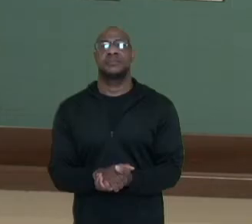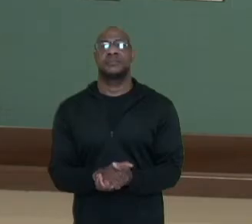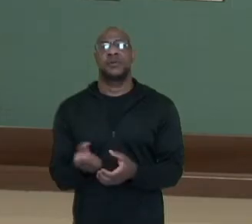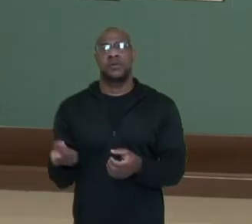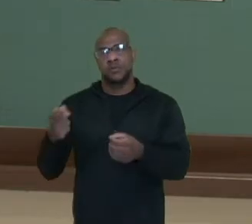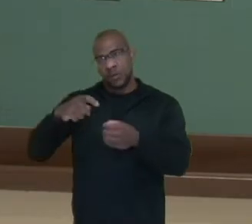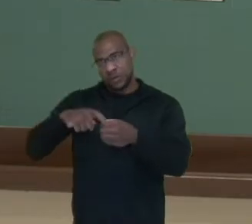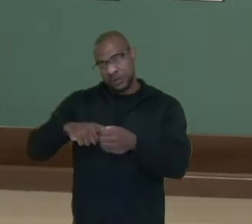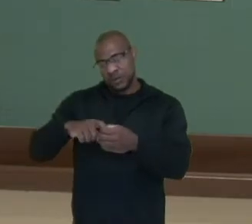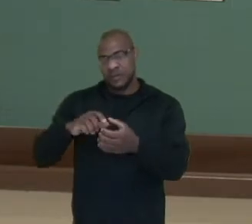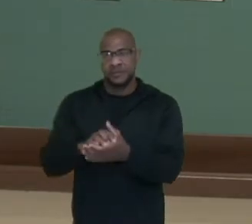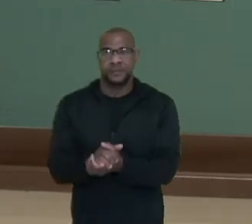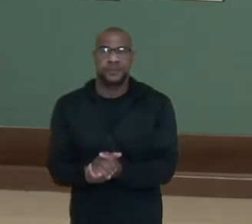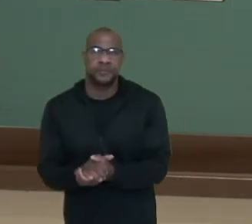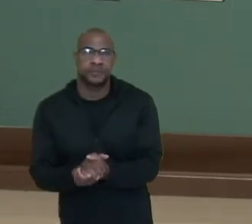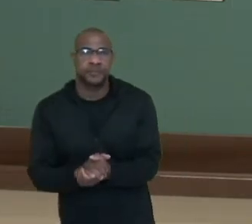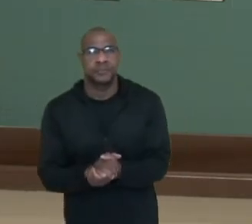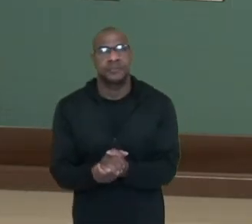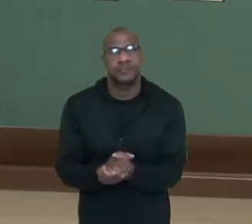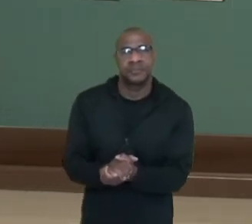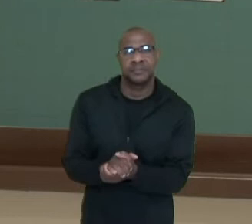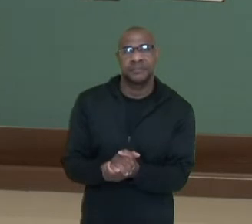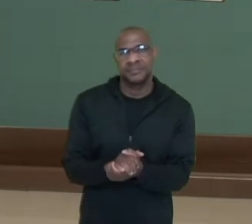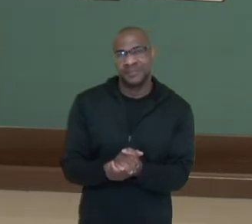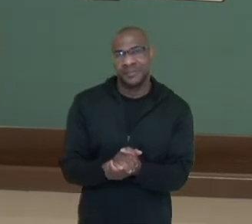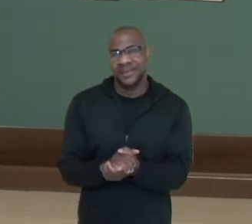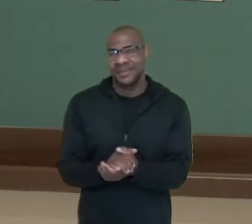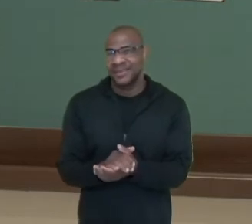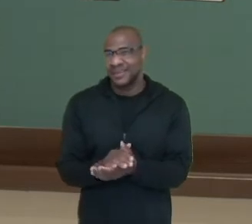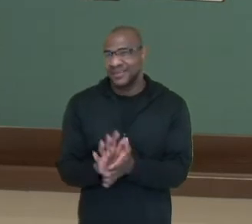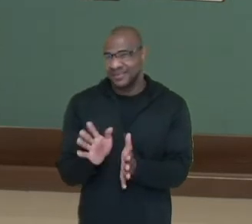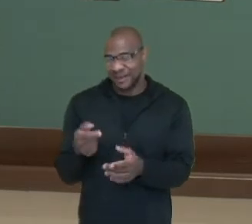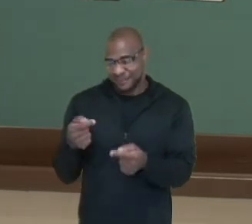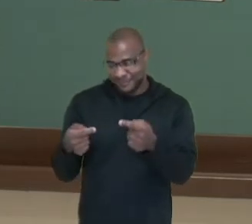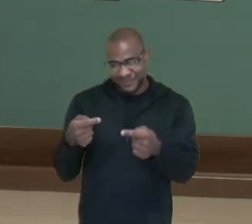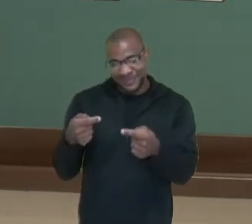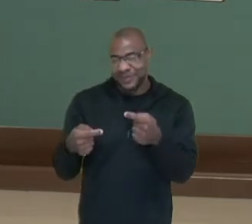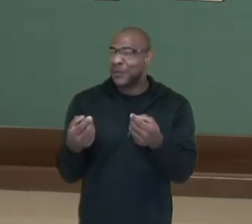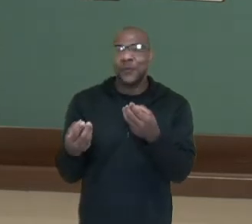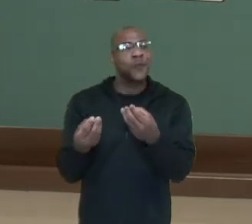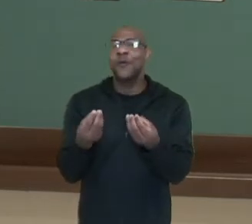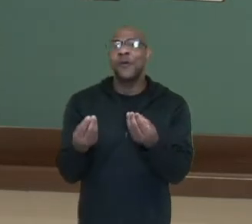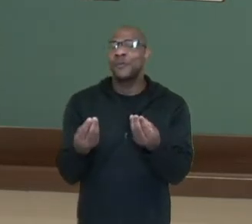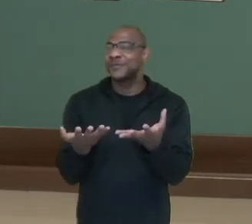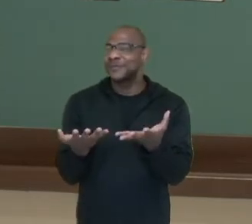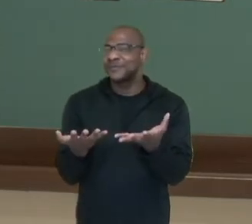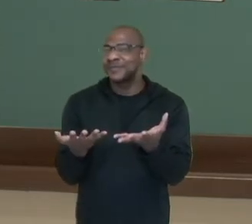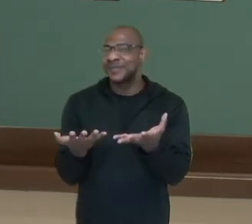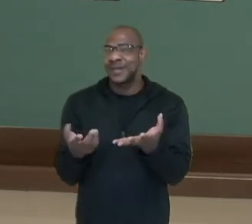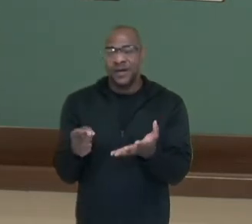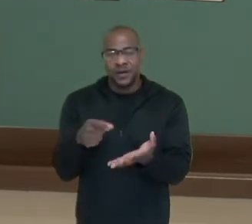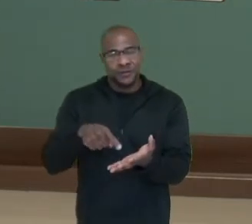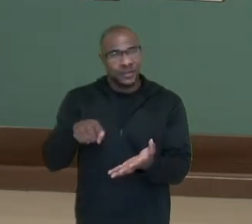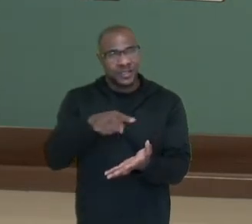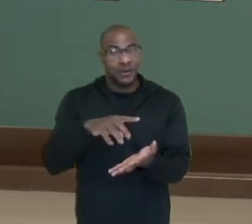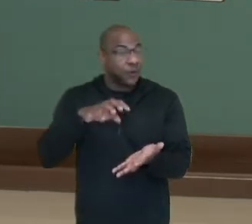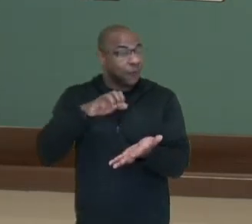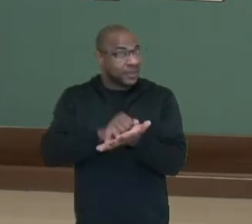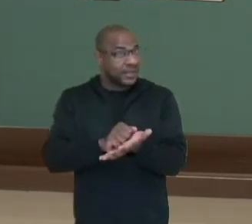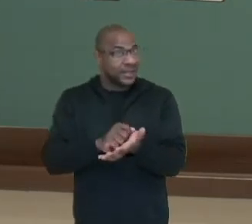Voltei, gente linda. E aí, como que foi essa sadia discussão? Vocês que foram contratados